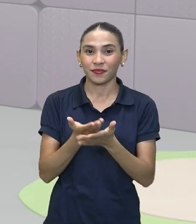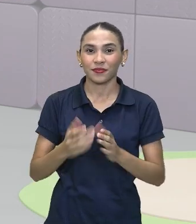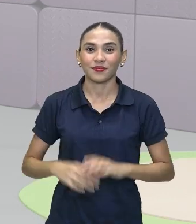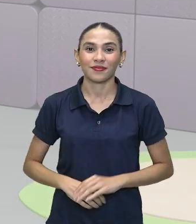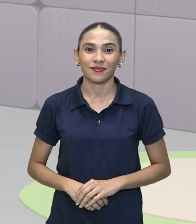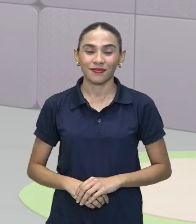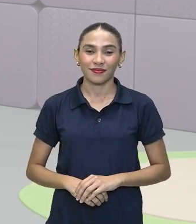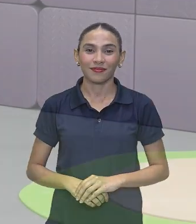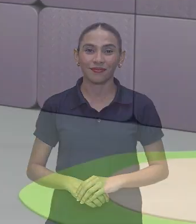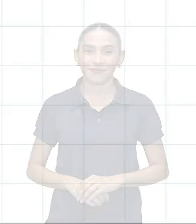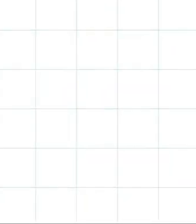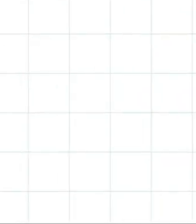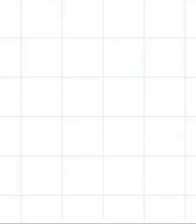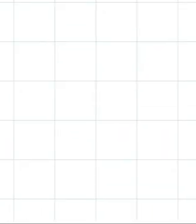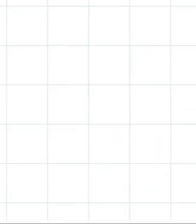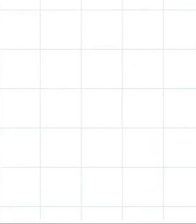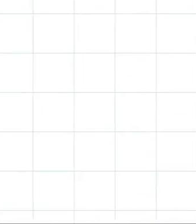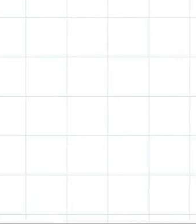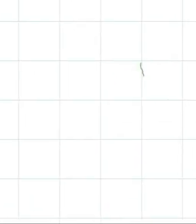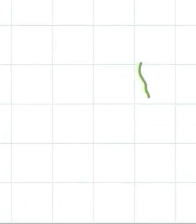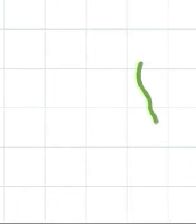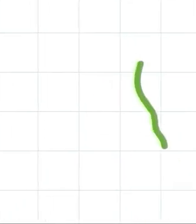agora.